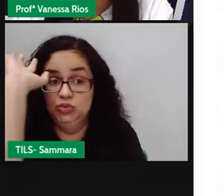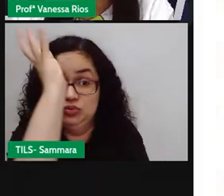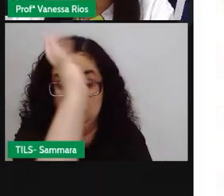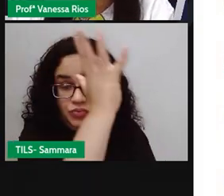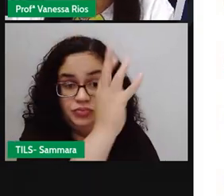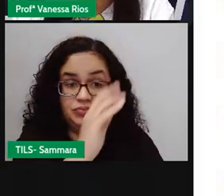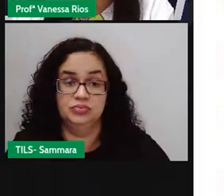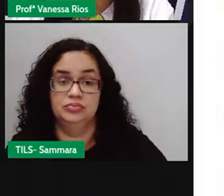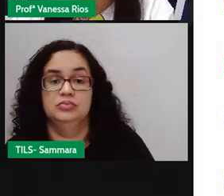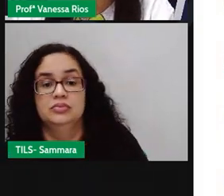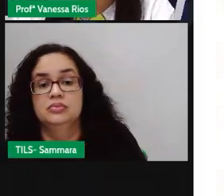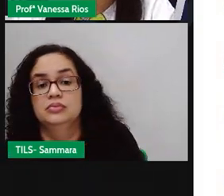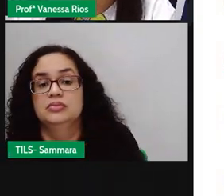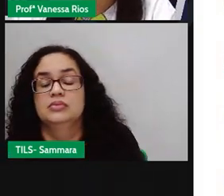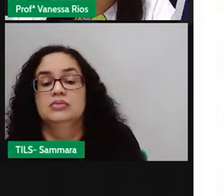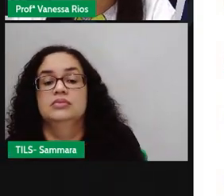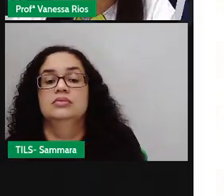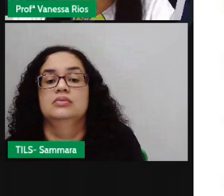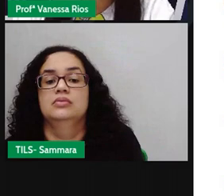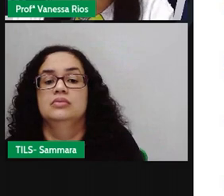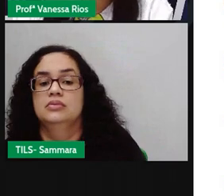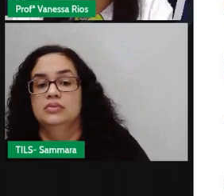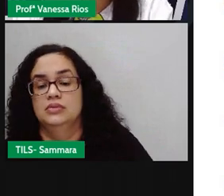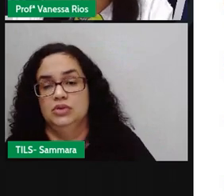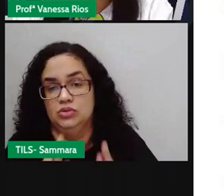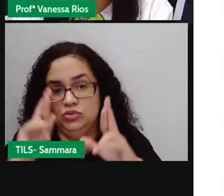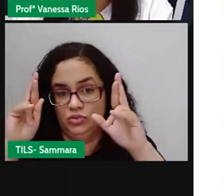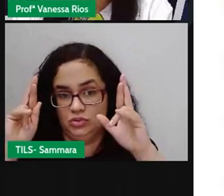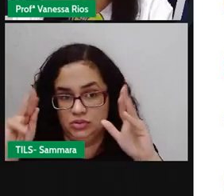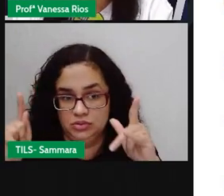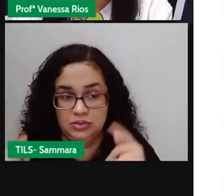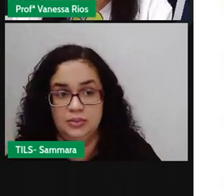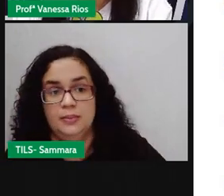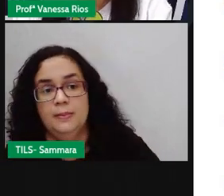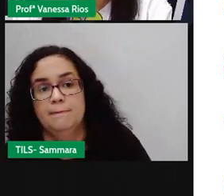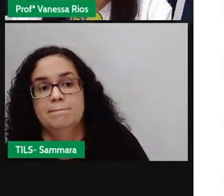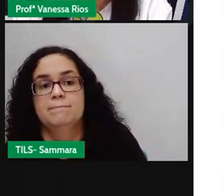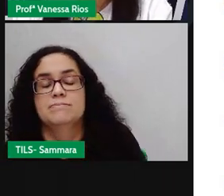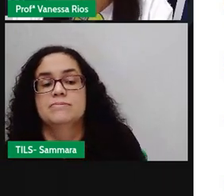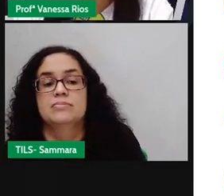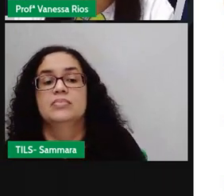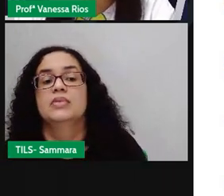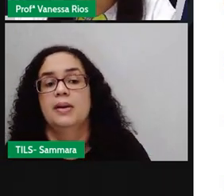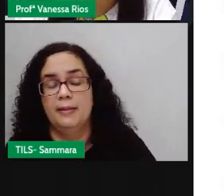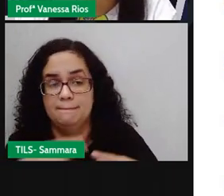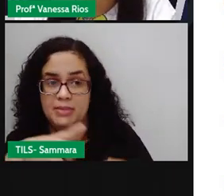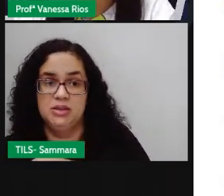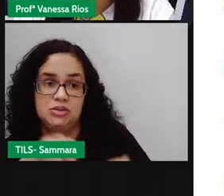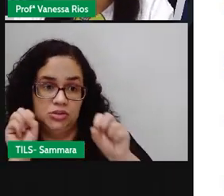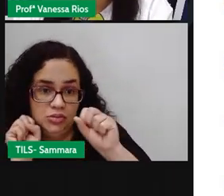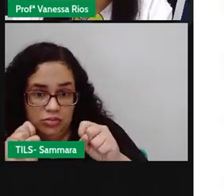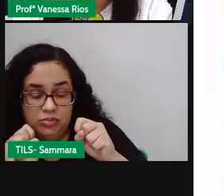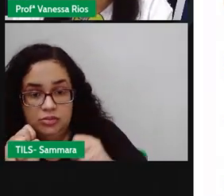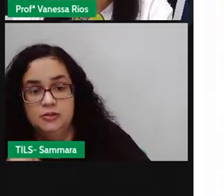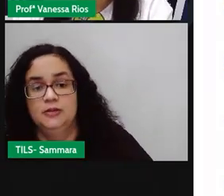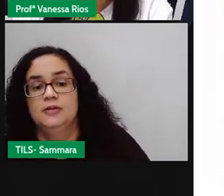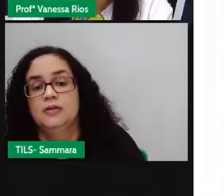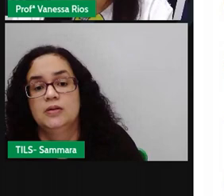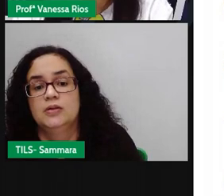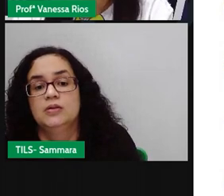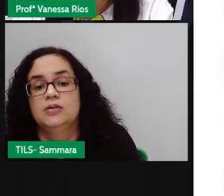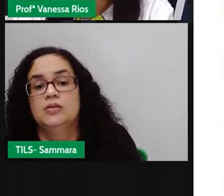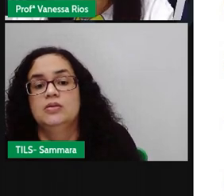natural. Então, são diferentes. O vidro e a cerâmica não são os mesmos materiais, mas possuem, né, algumas